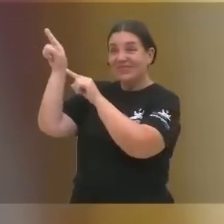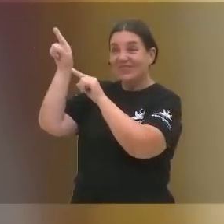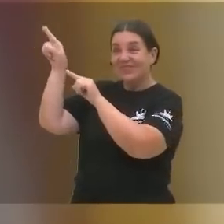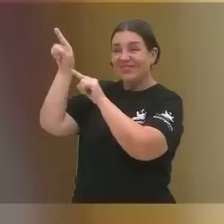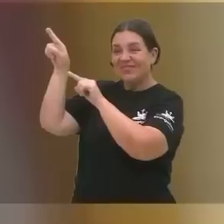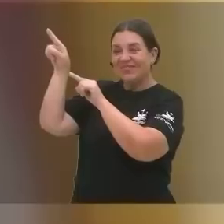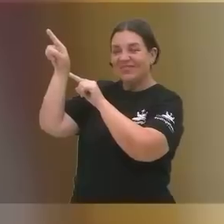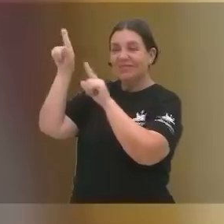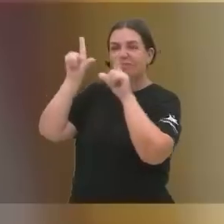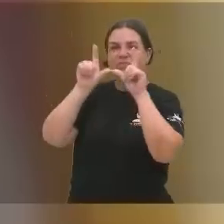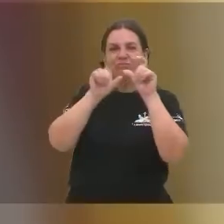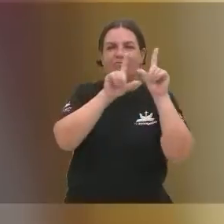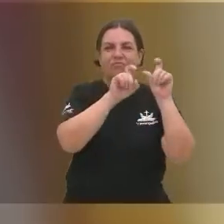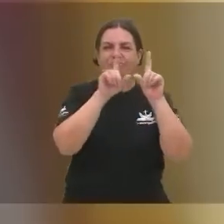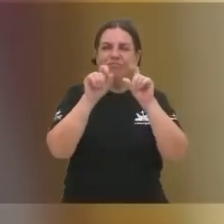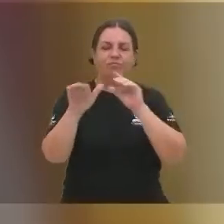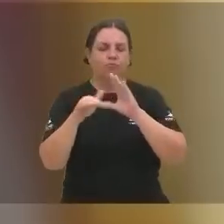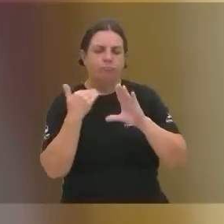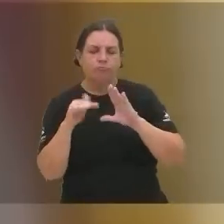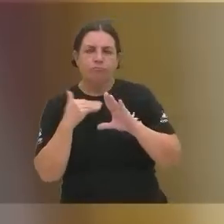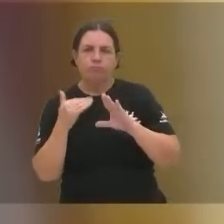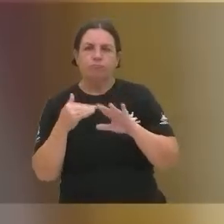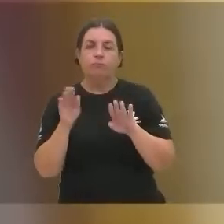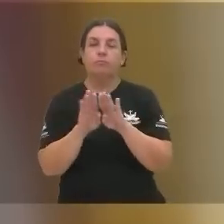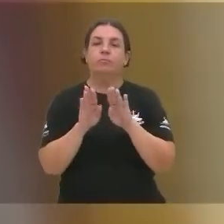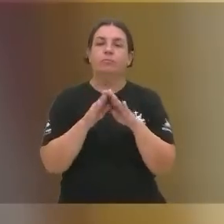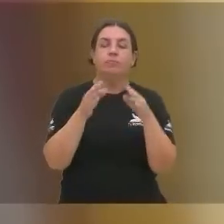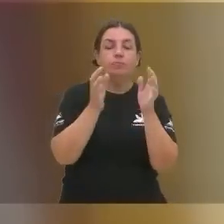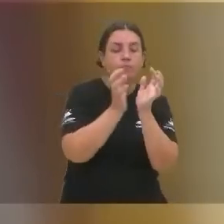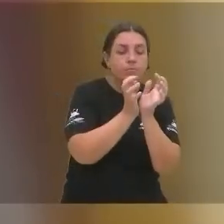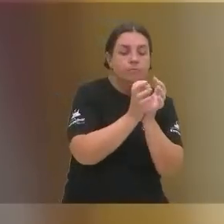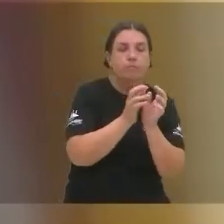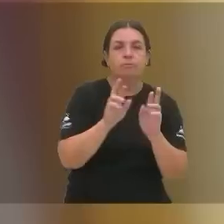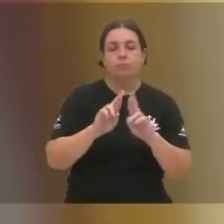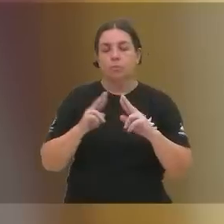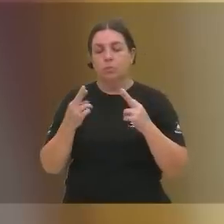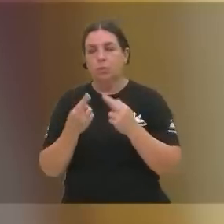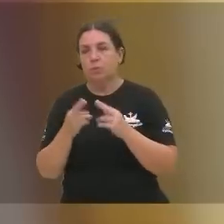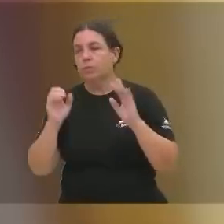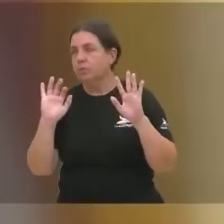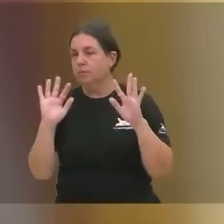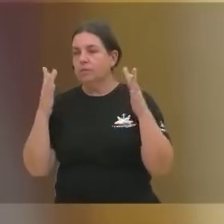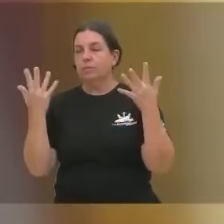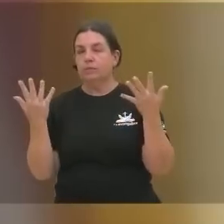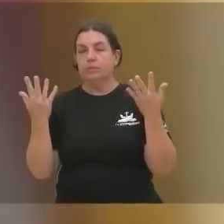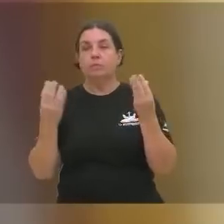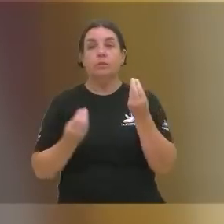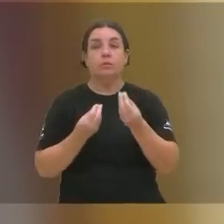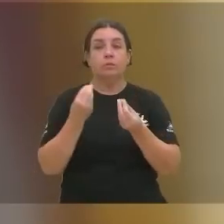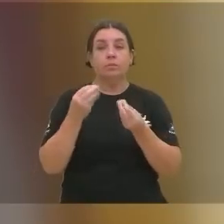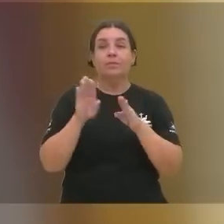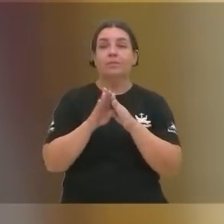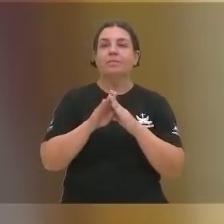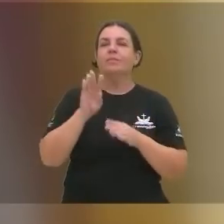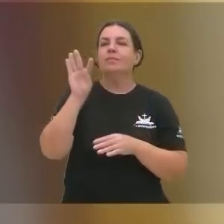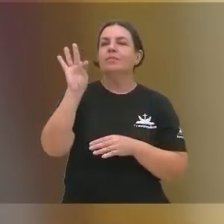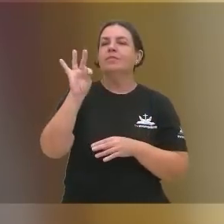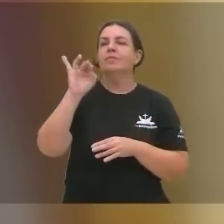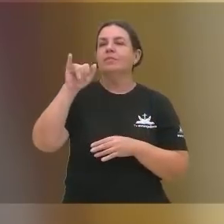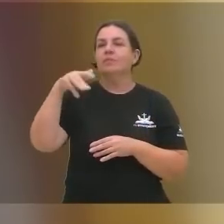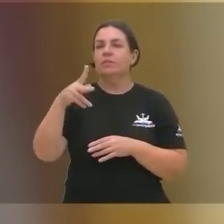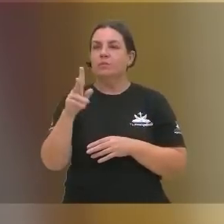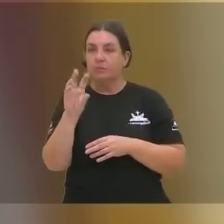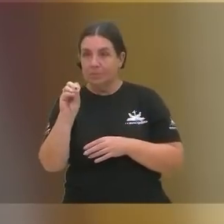fotos que recebemos dos grupos reunidos celebrando como de Timbó Santa